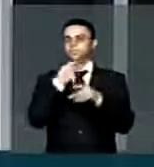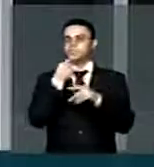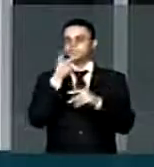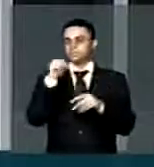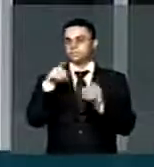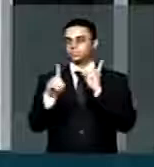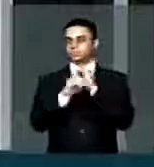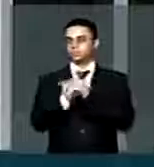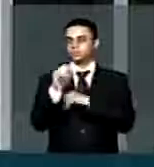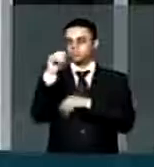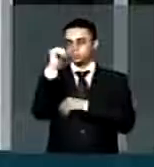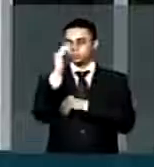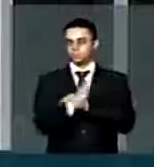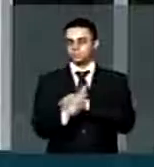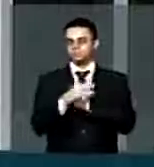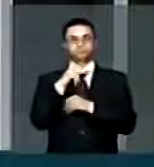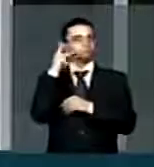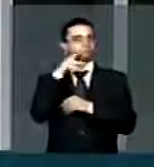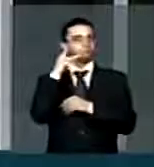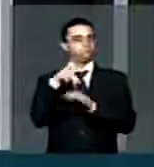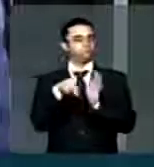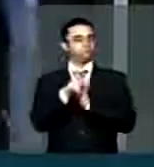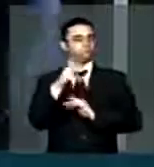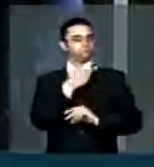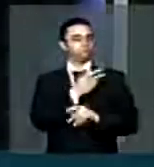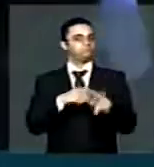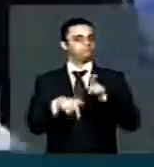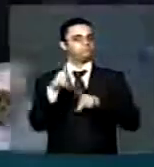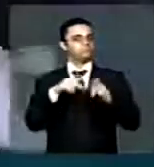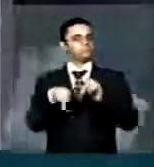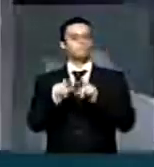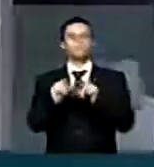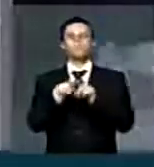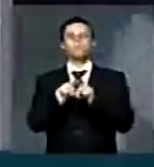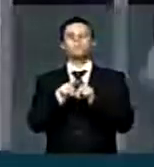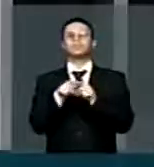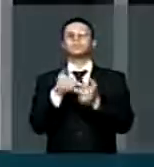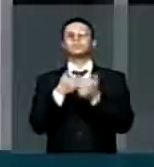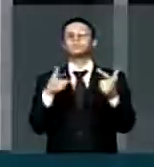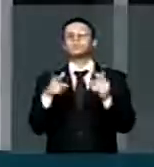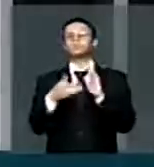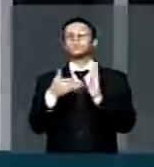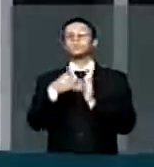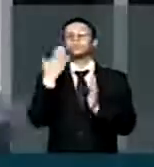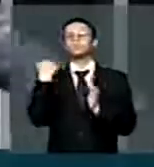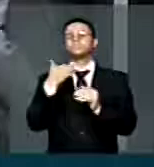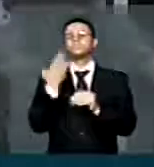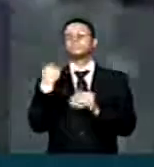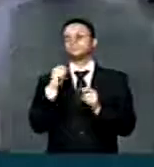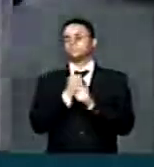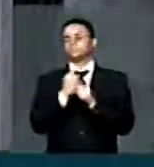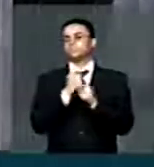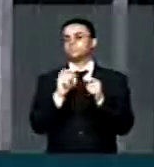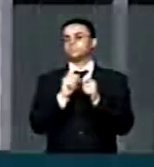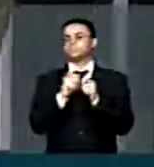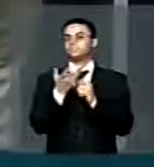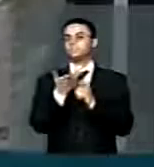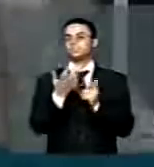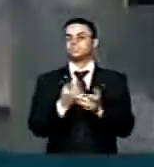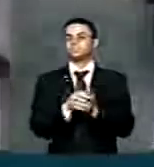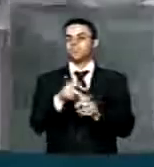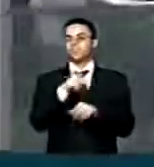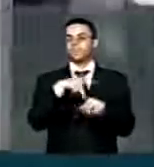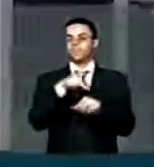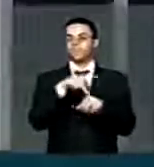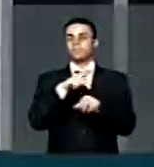no Brasil, as políticas públicas e os programas adotados nos últimos anos fizeram com que